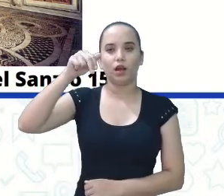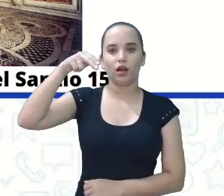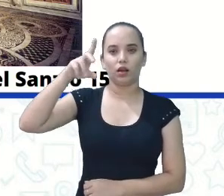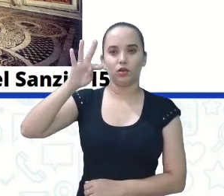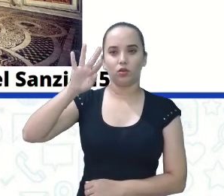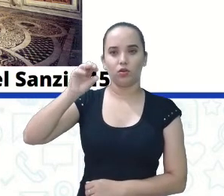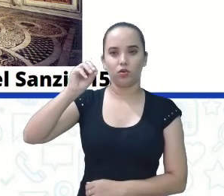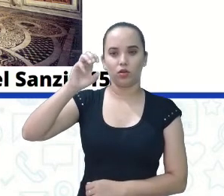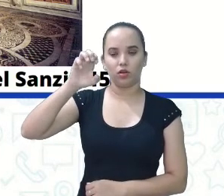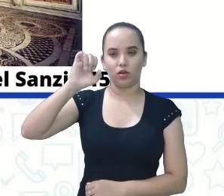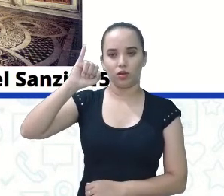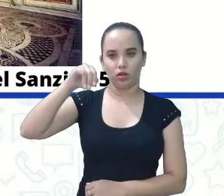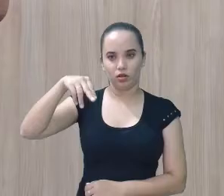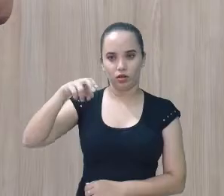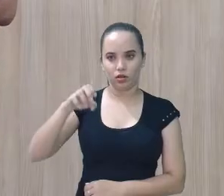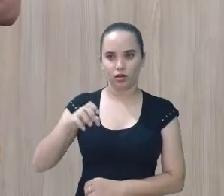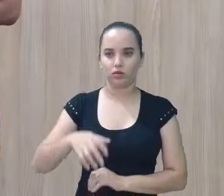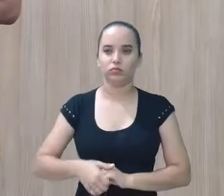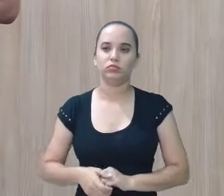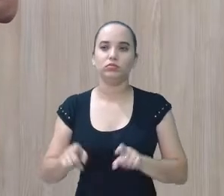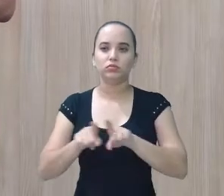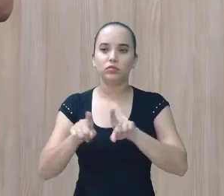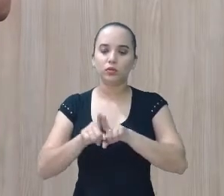a pintura feita